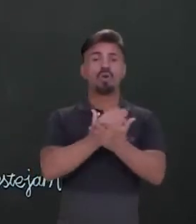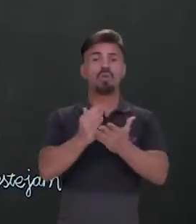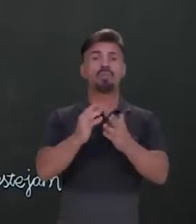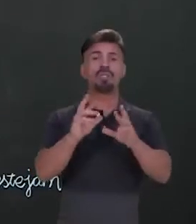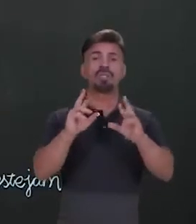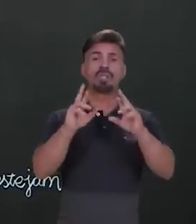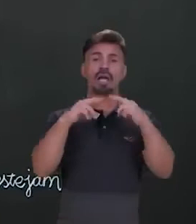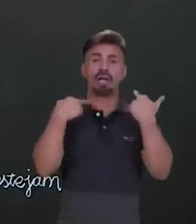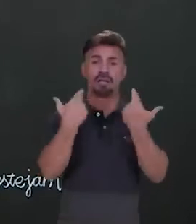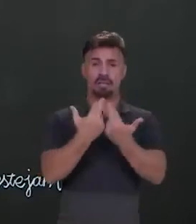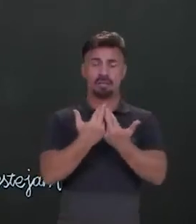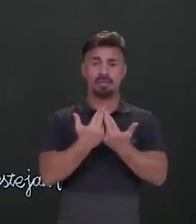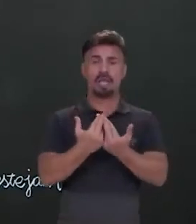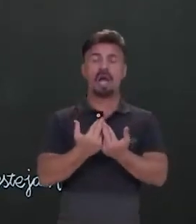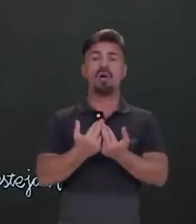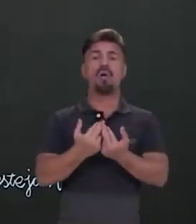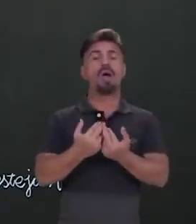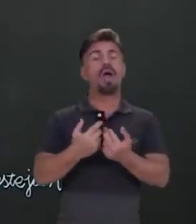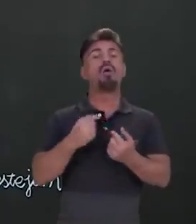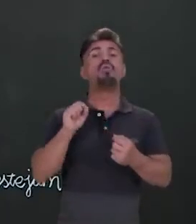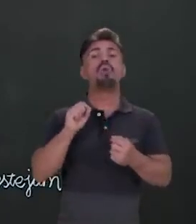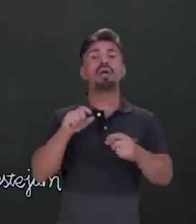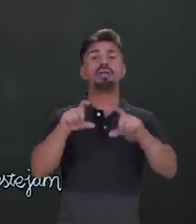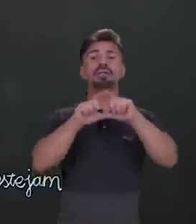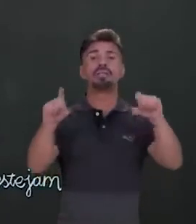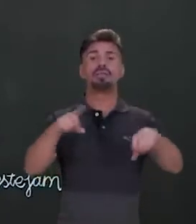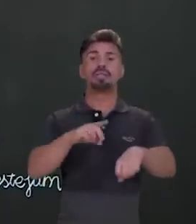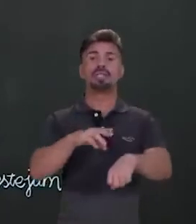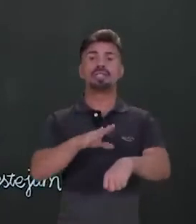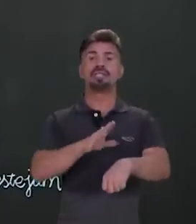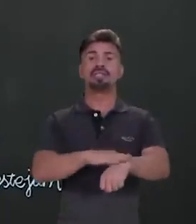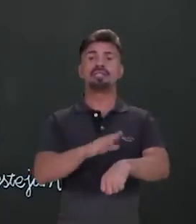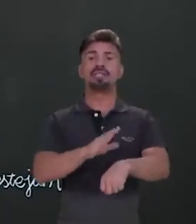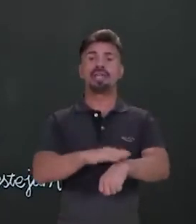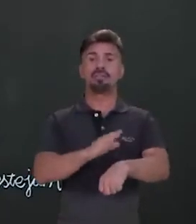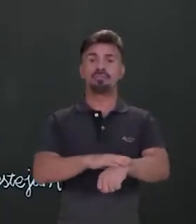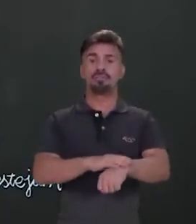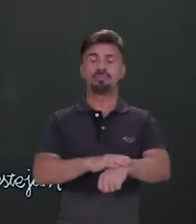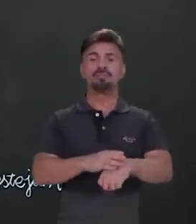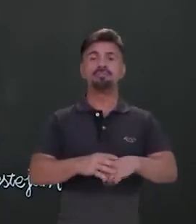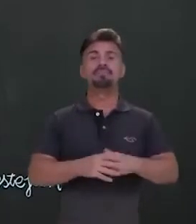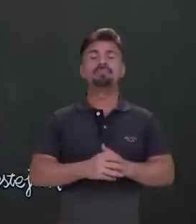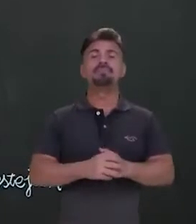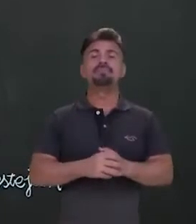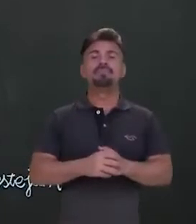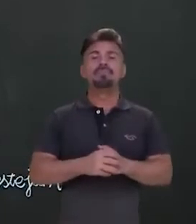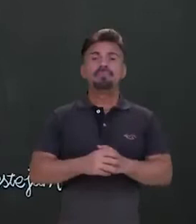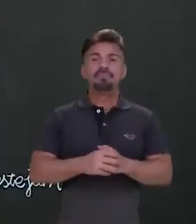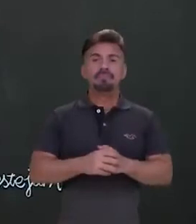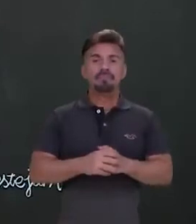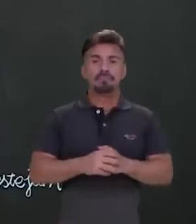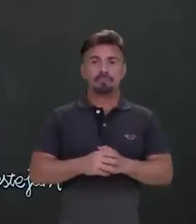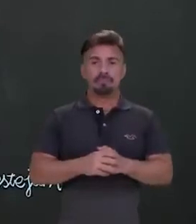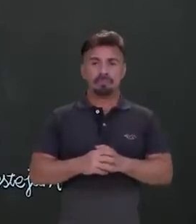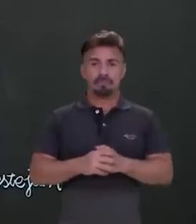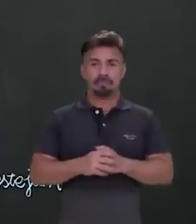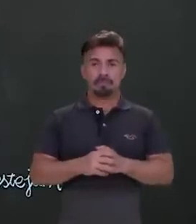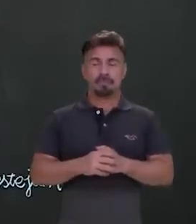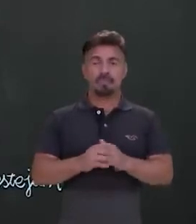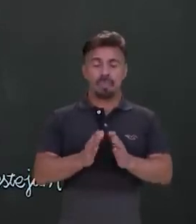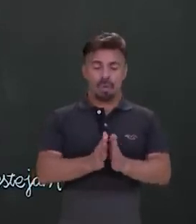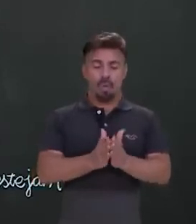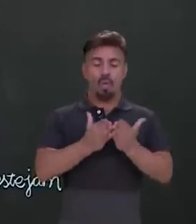ideia de tempo. É uma oração subordinada reduzida de gerúndio com o valor adverbial de tempo.